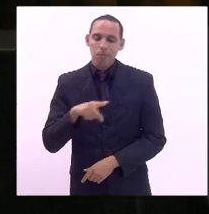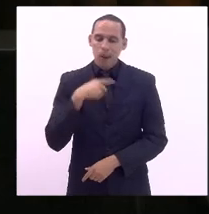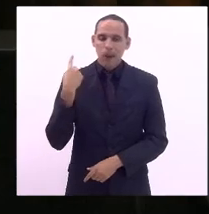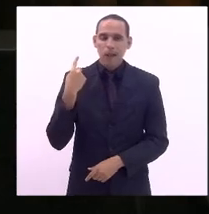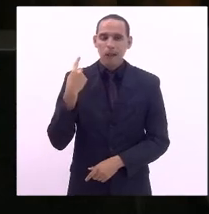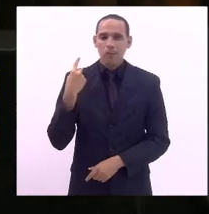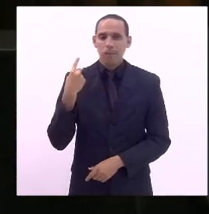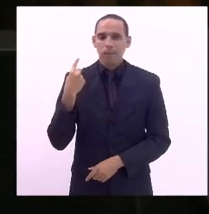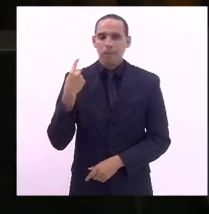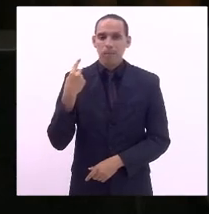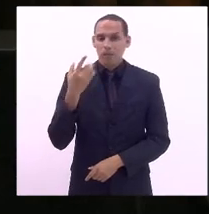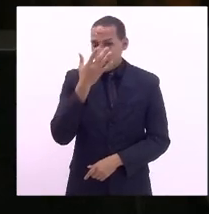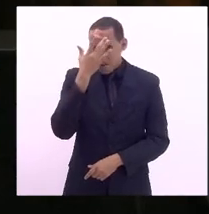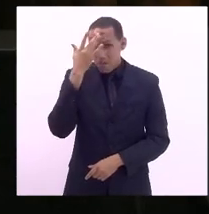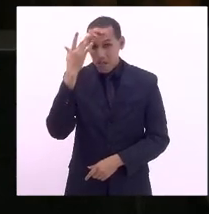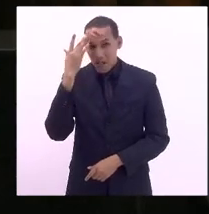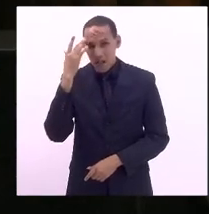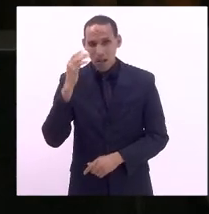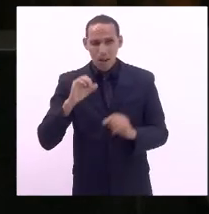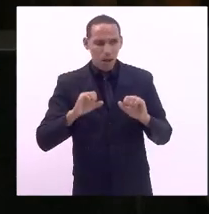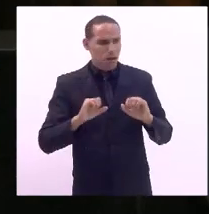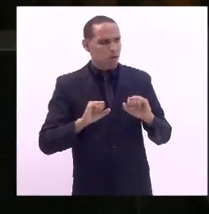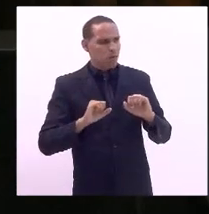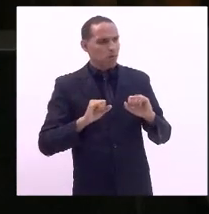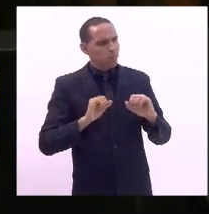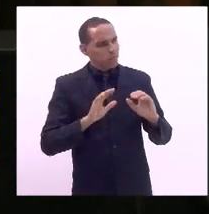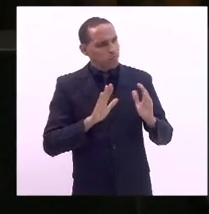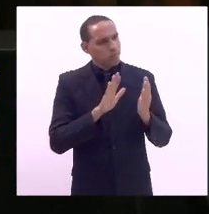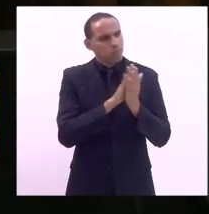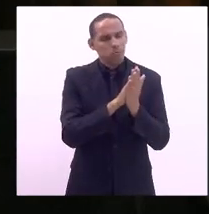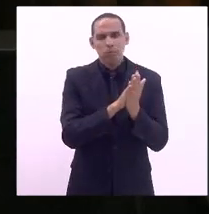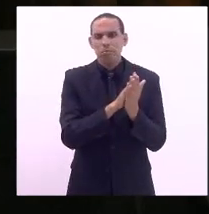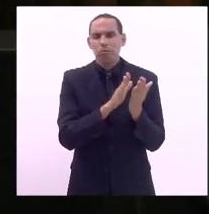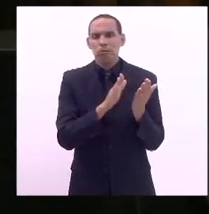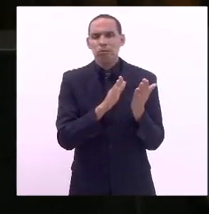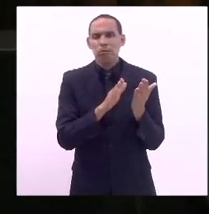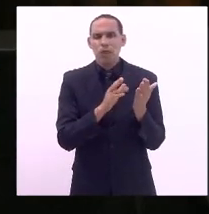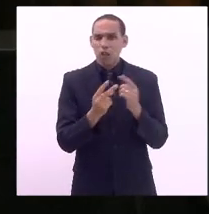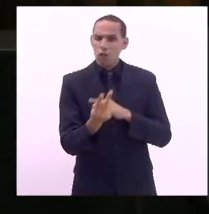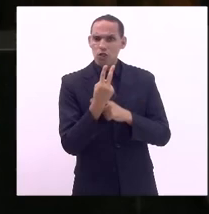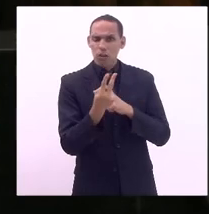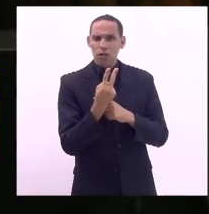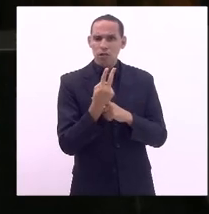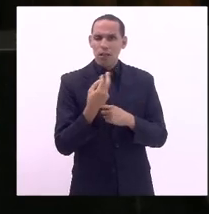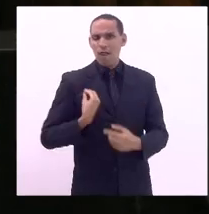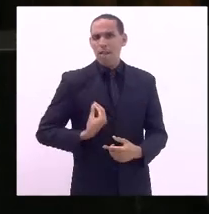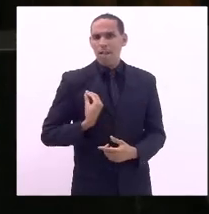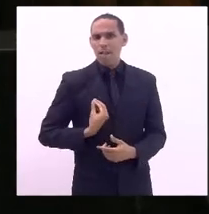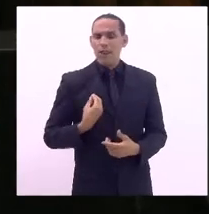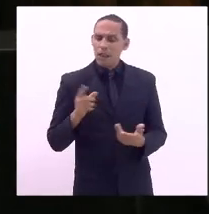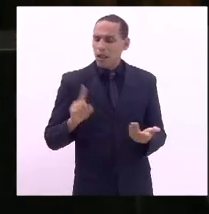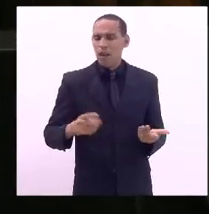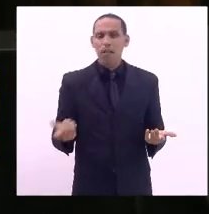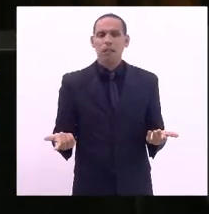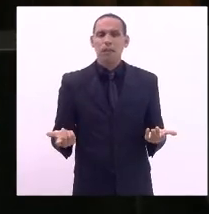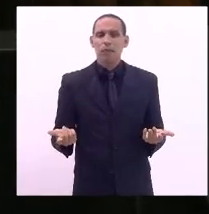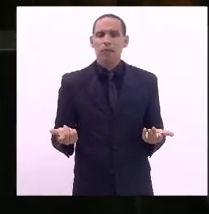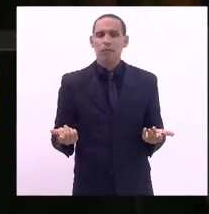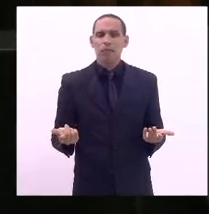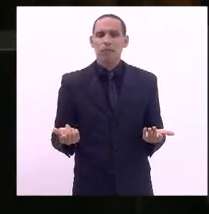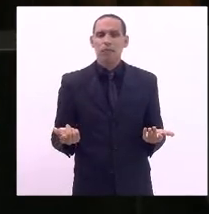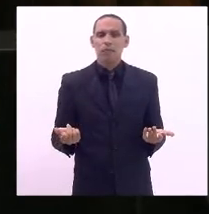Um cidadão reagir em legítima defesa é defesa da vida, é defesa da